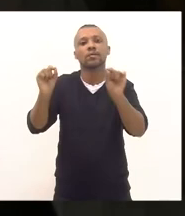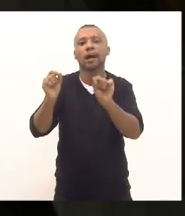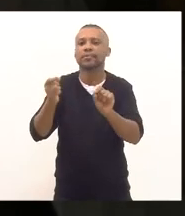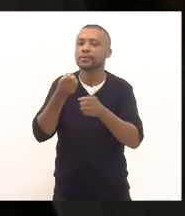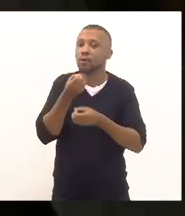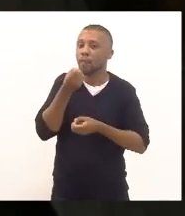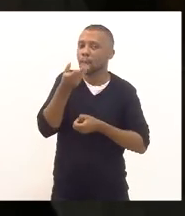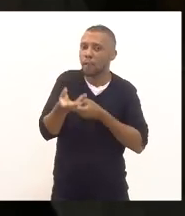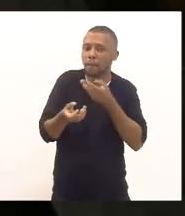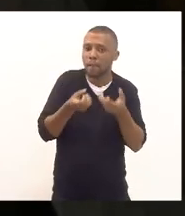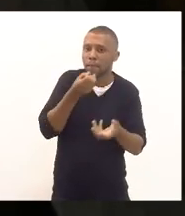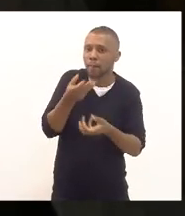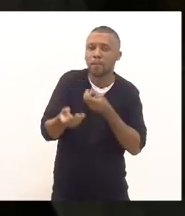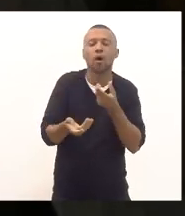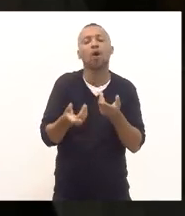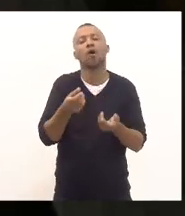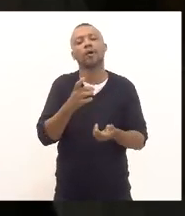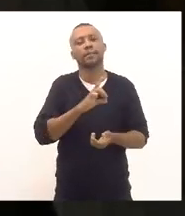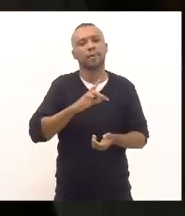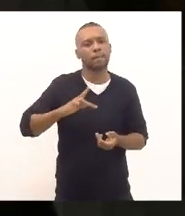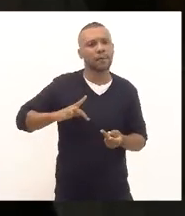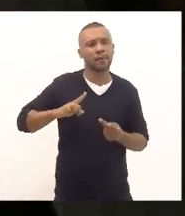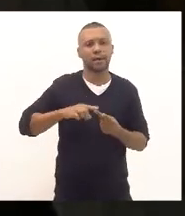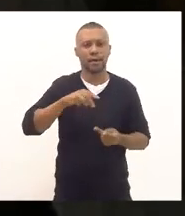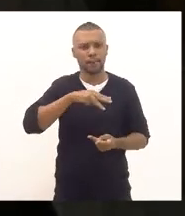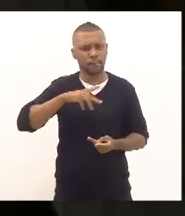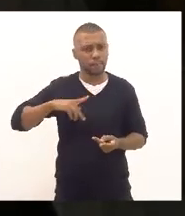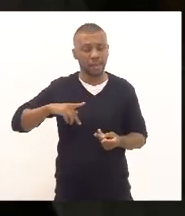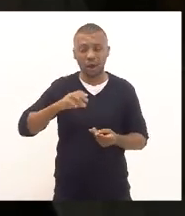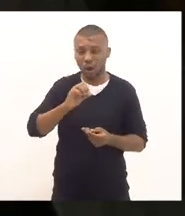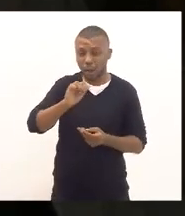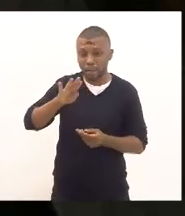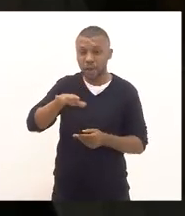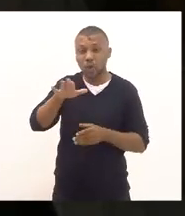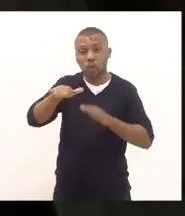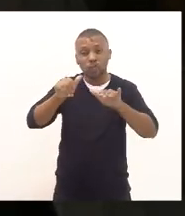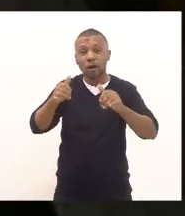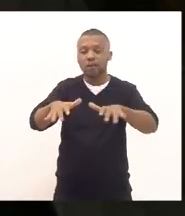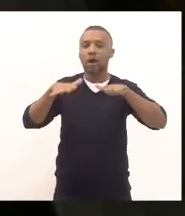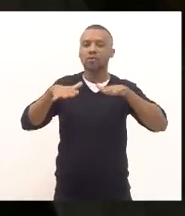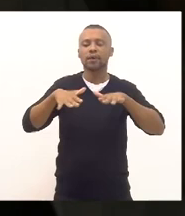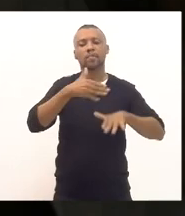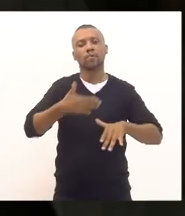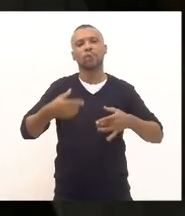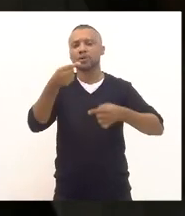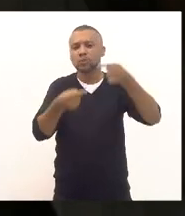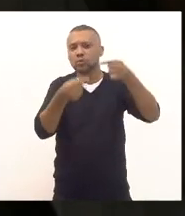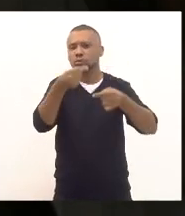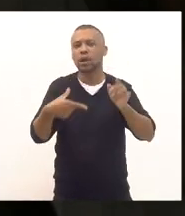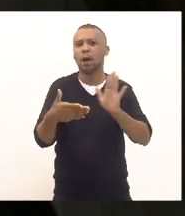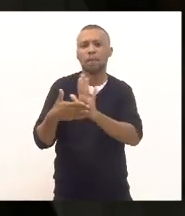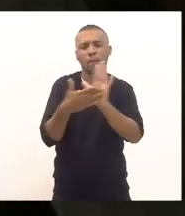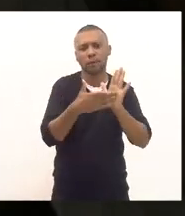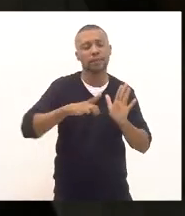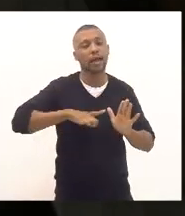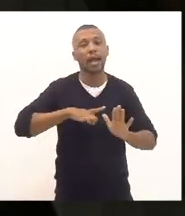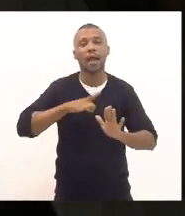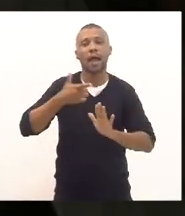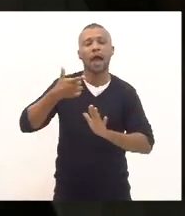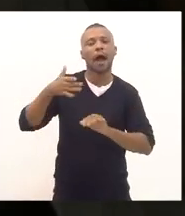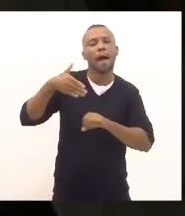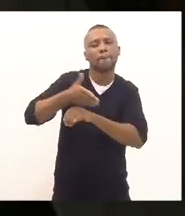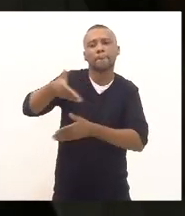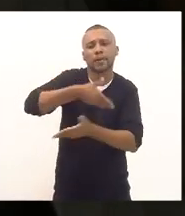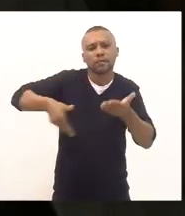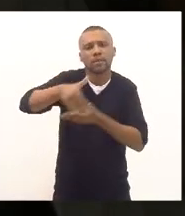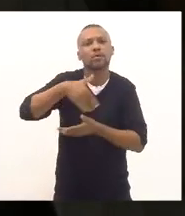da Defensoria Pública do MP da da OAB convoca audiência pública para discutir a proposta Conte com a participação da sociedade civil